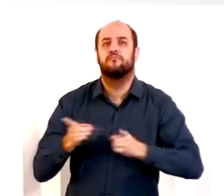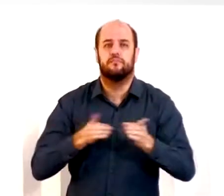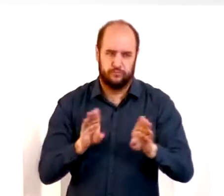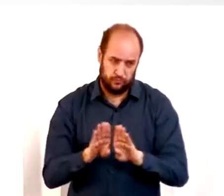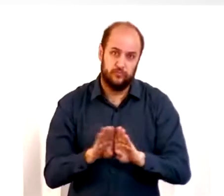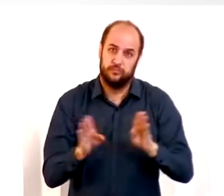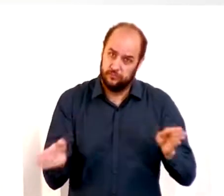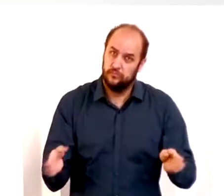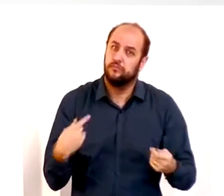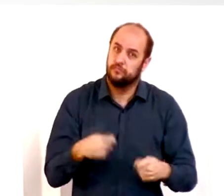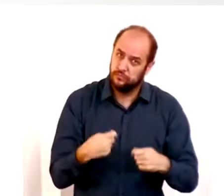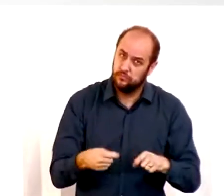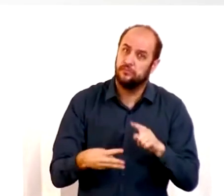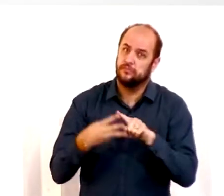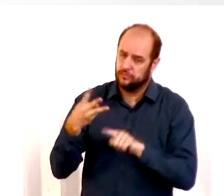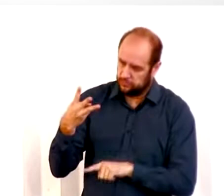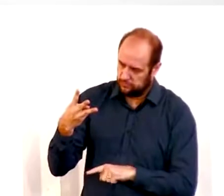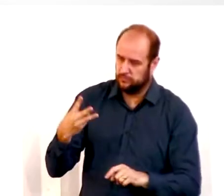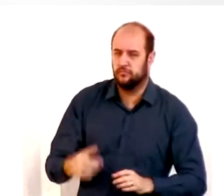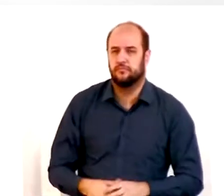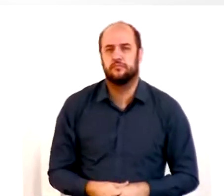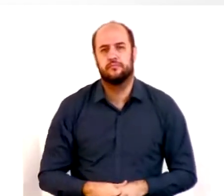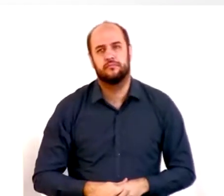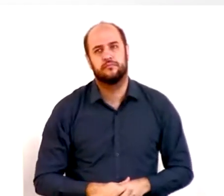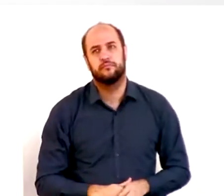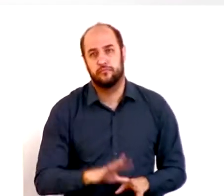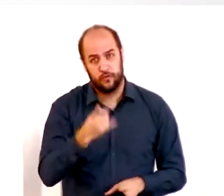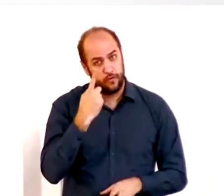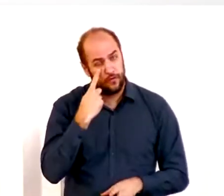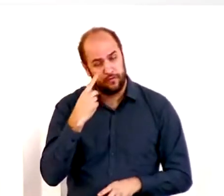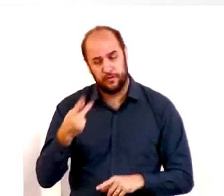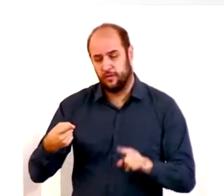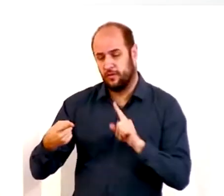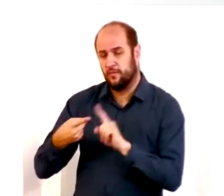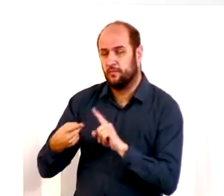também, vou dizer que eles precisam ter 3 tipos de testemunhos. Vejam comigo.